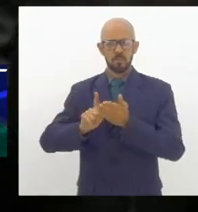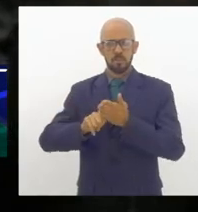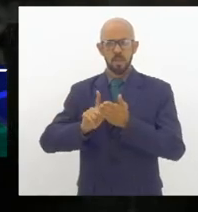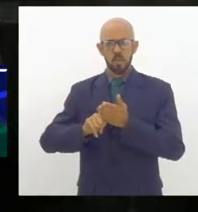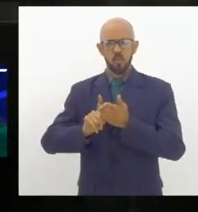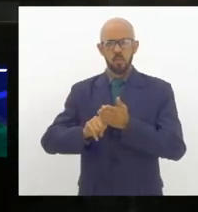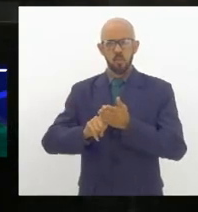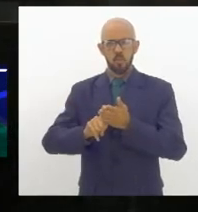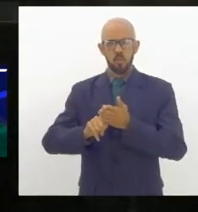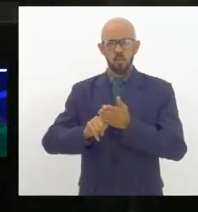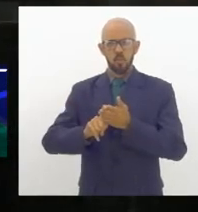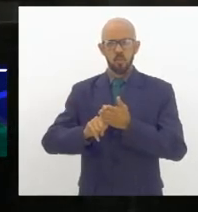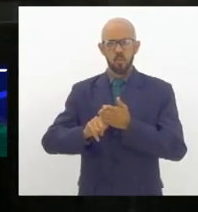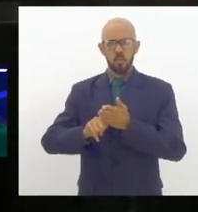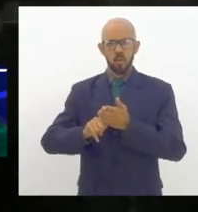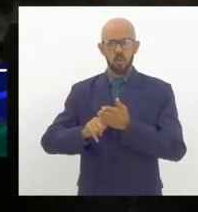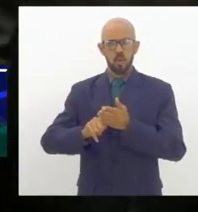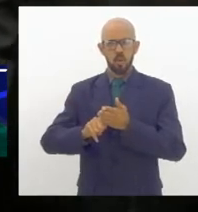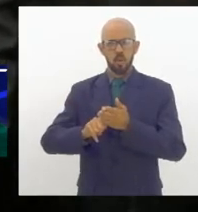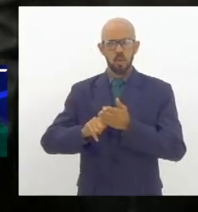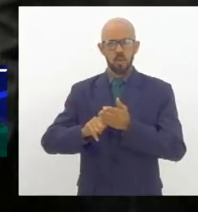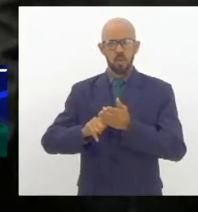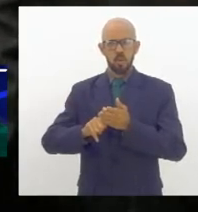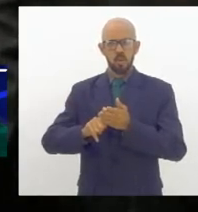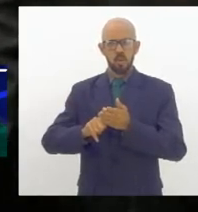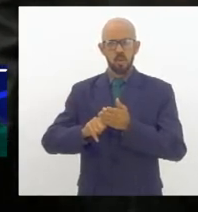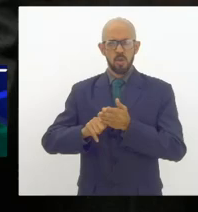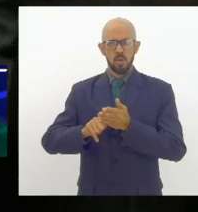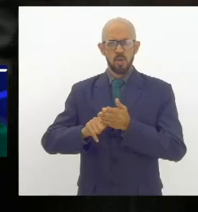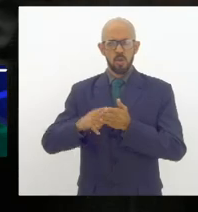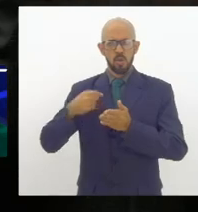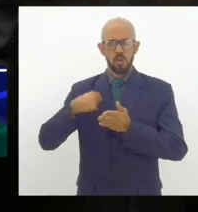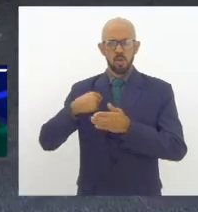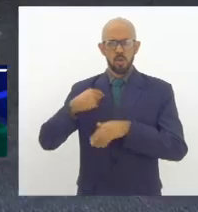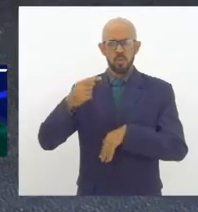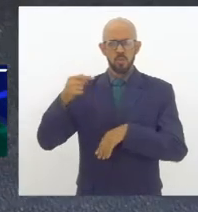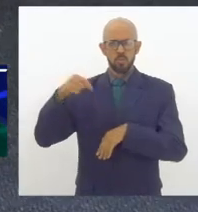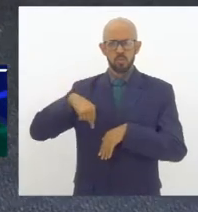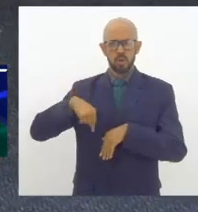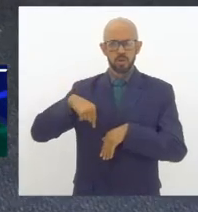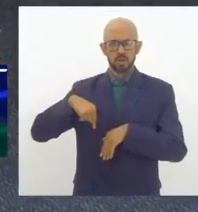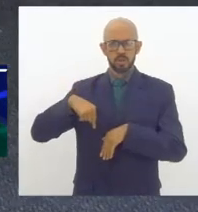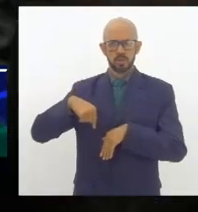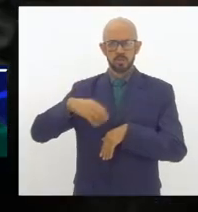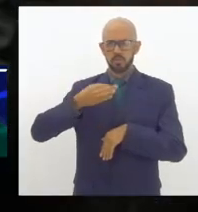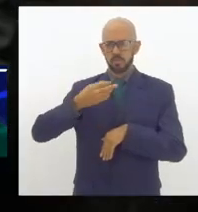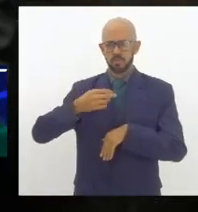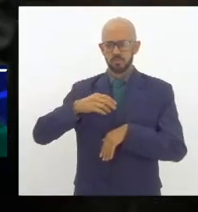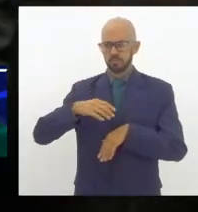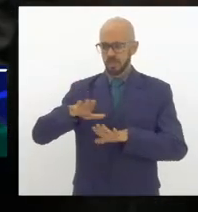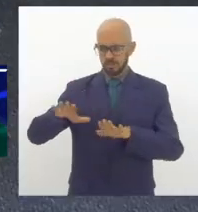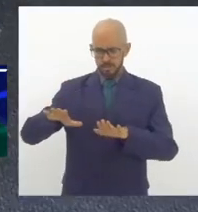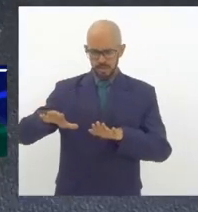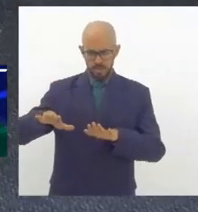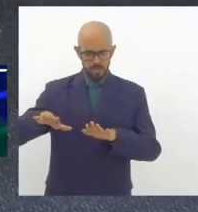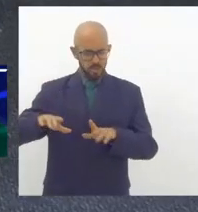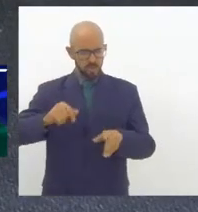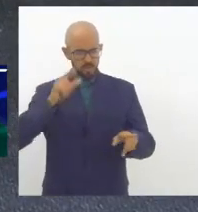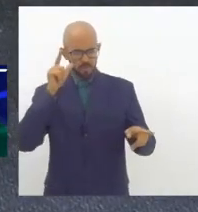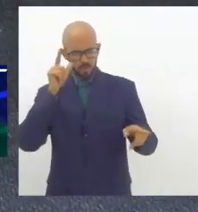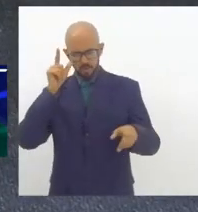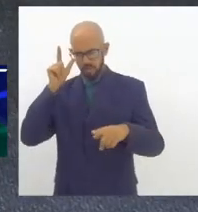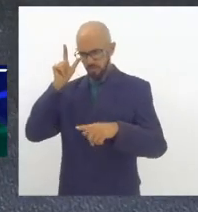papel não tô aqui afirmando Deputado dos pau uma noite a gente vê só para poder